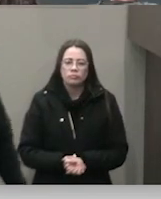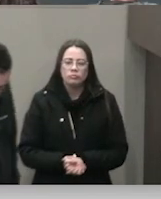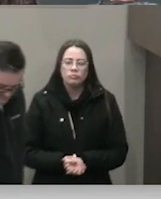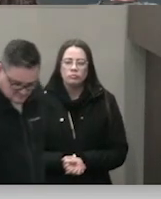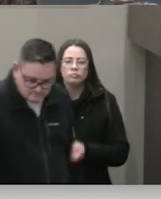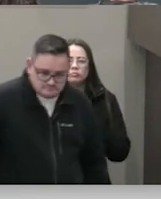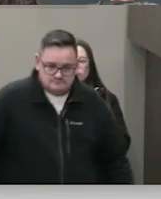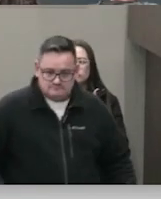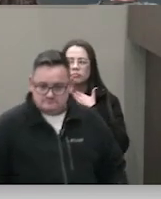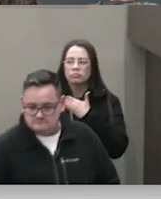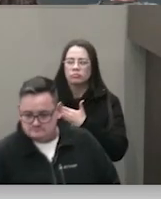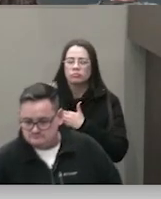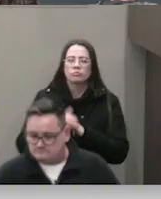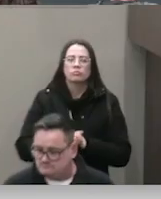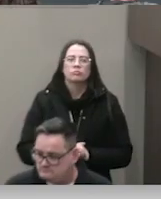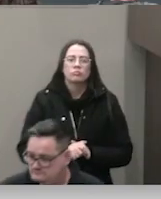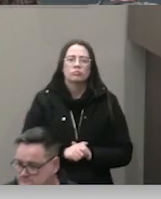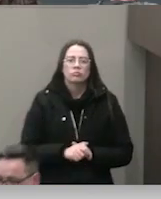Obrigado, vereador.